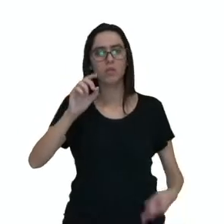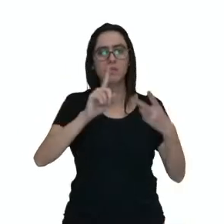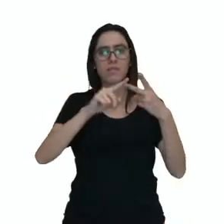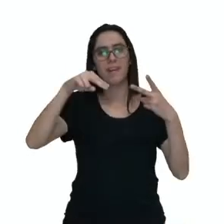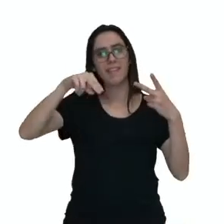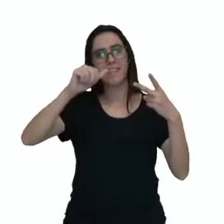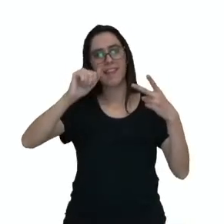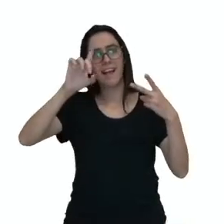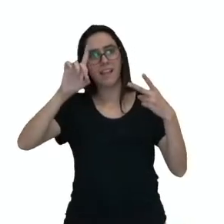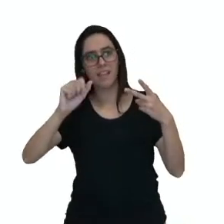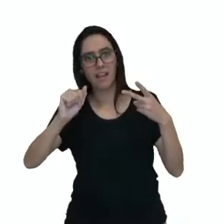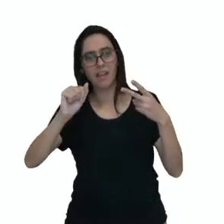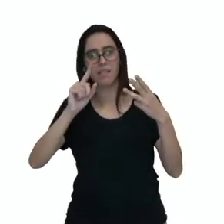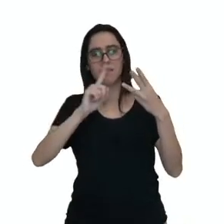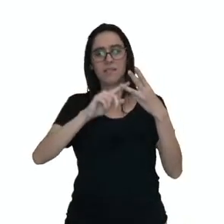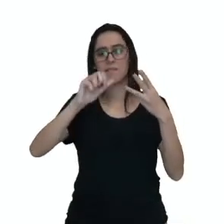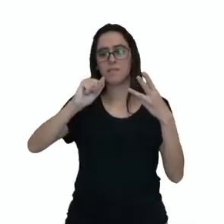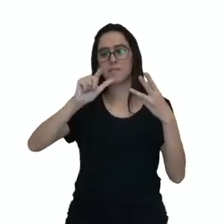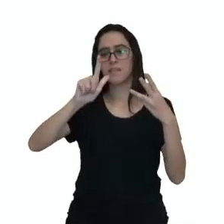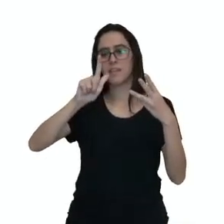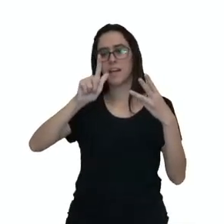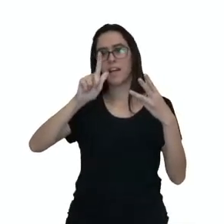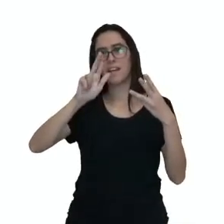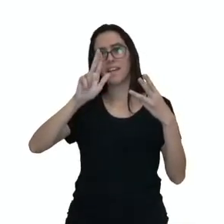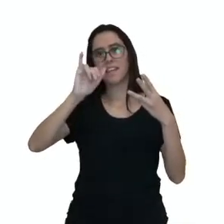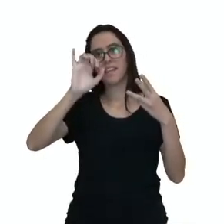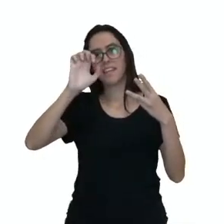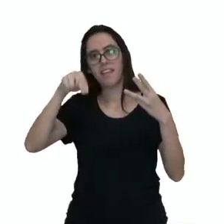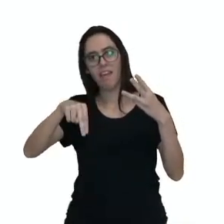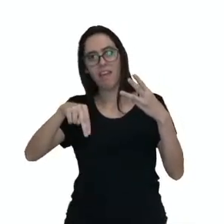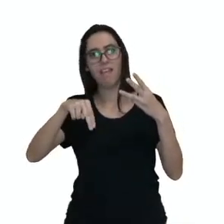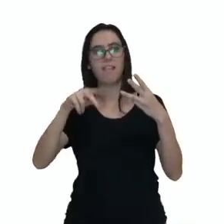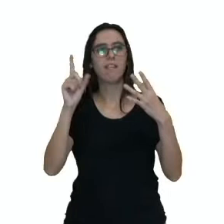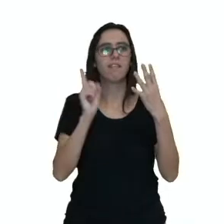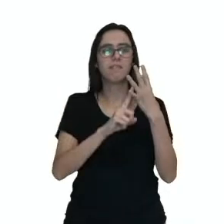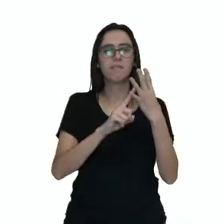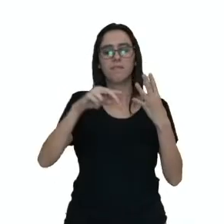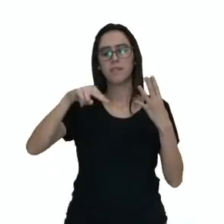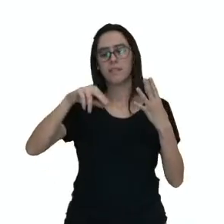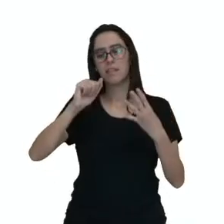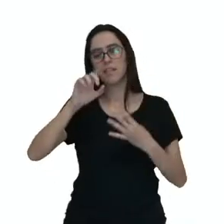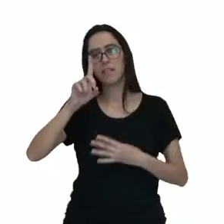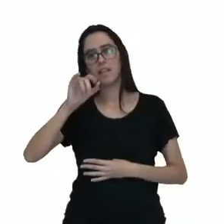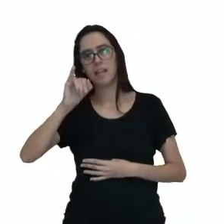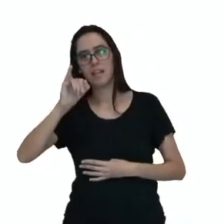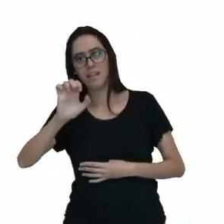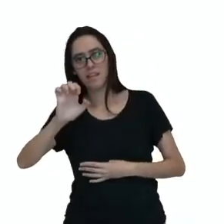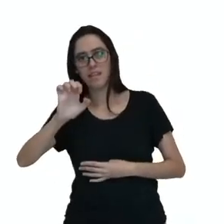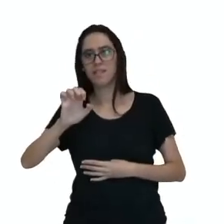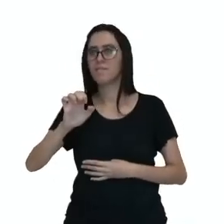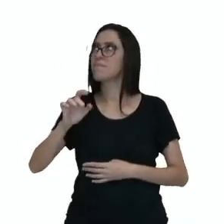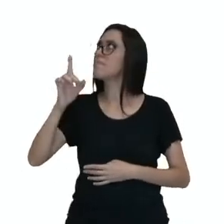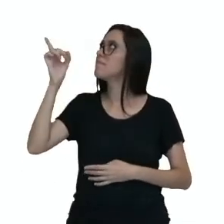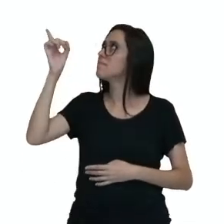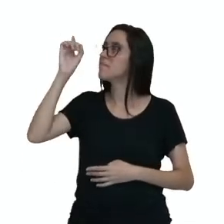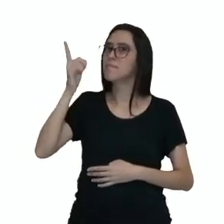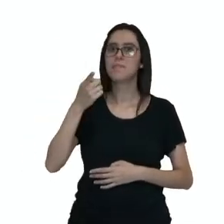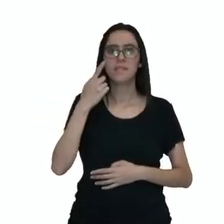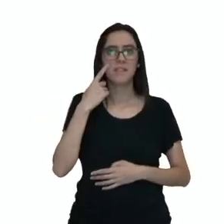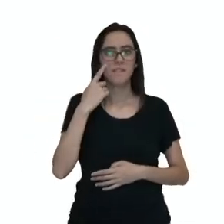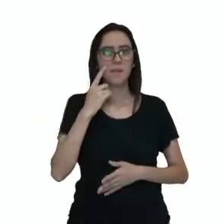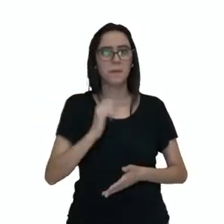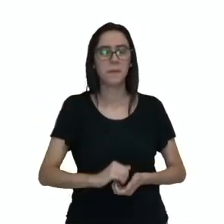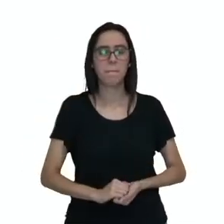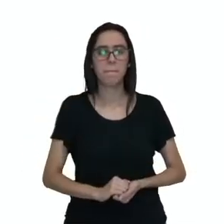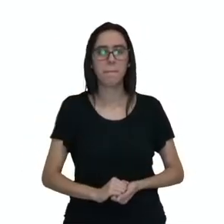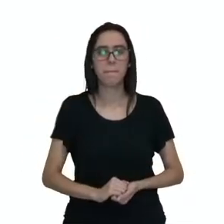bueno. Ha visto alguien detrás de la puerta, a nadie le importa lo que Rocío dice. Observem,